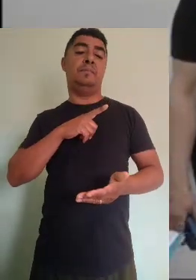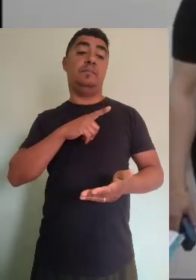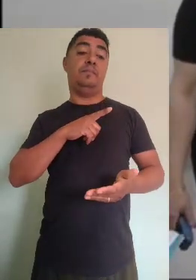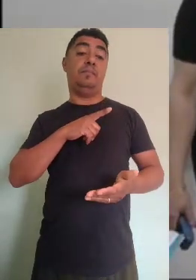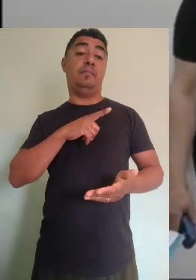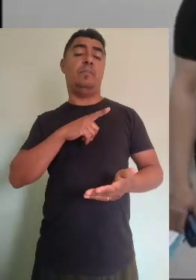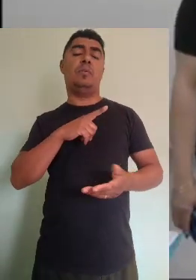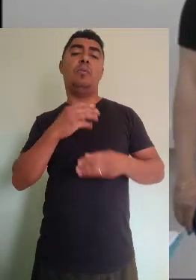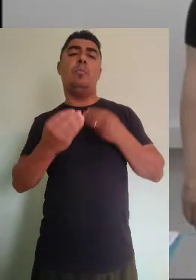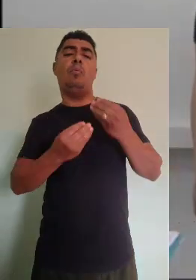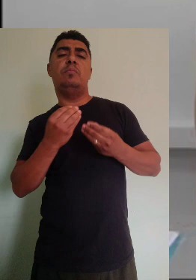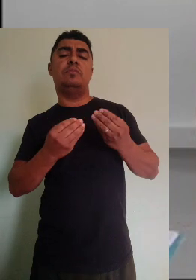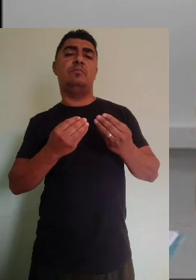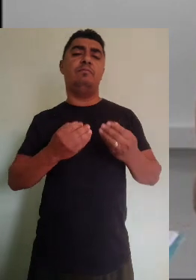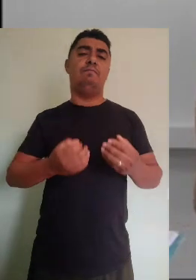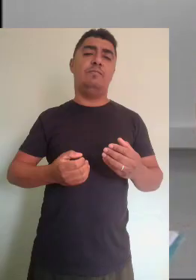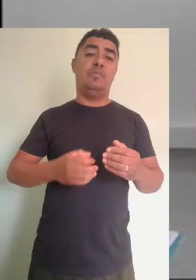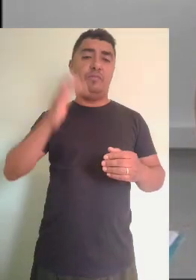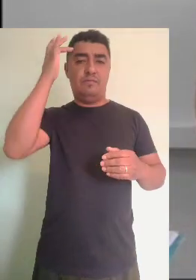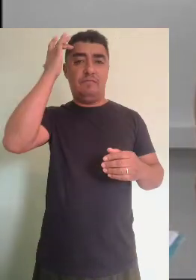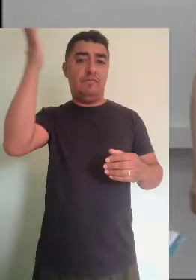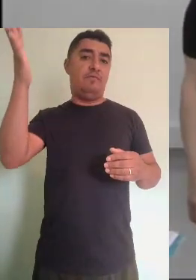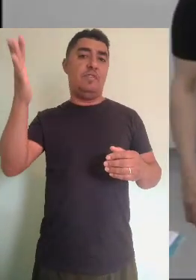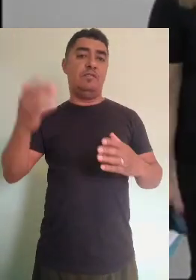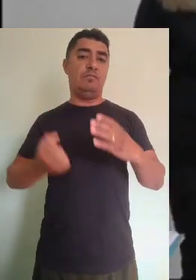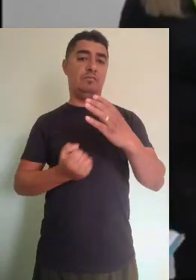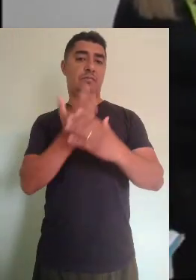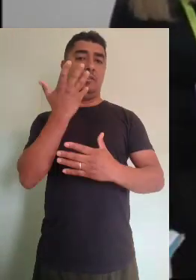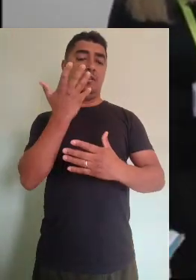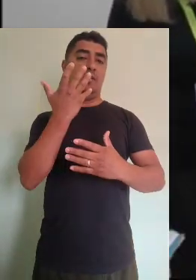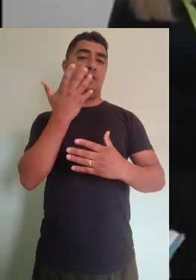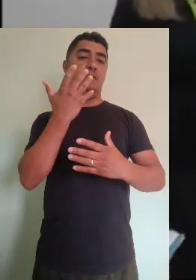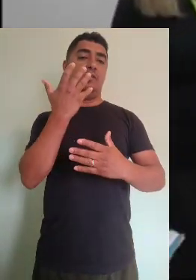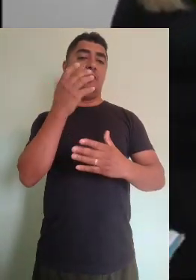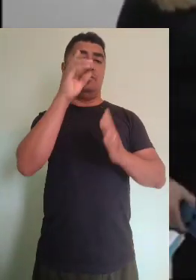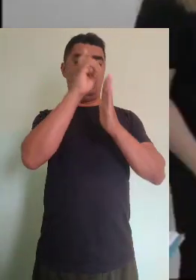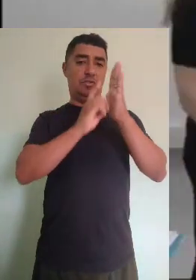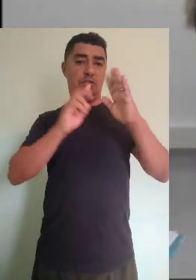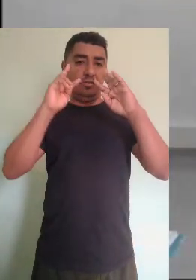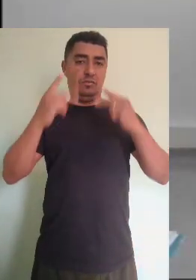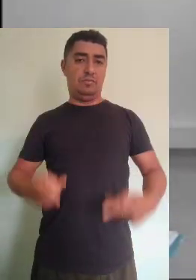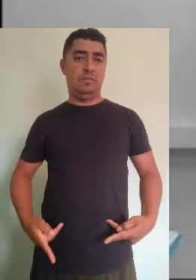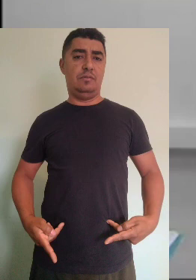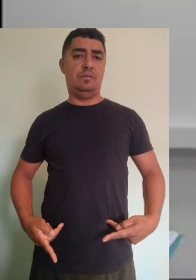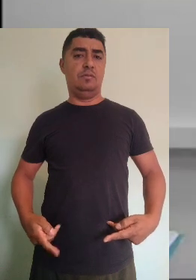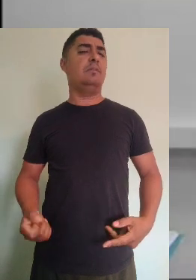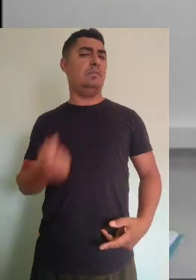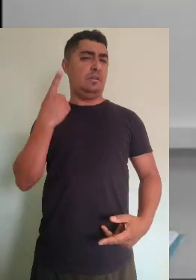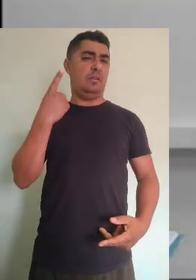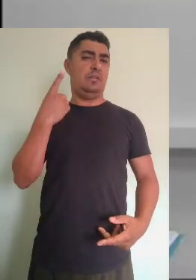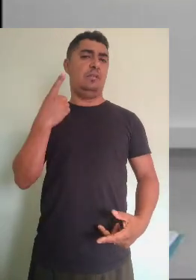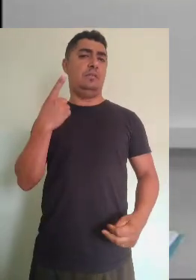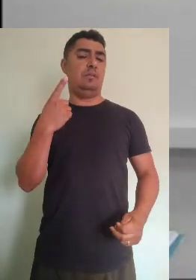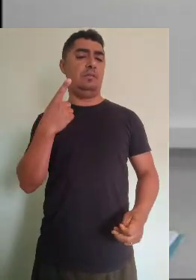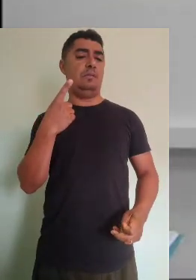direitos humanos? Será que foi fácil? Vamos lendo o texto, vamos conversando sobre isso para fazer essas descobertas,